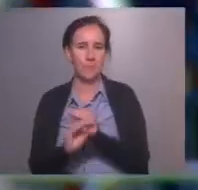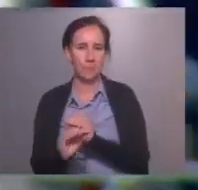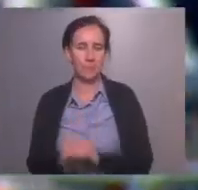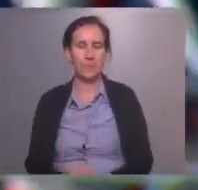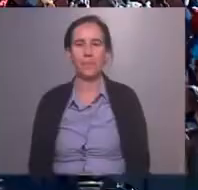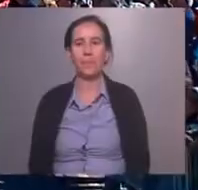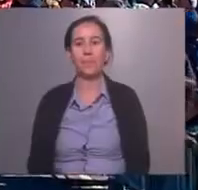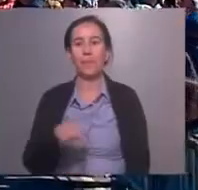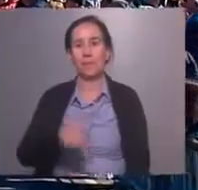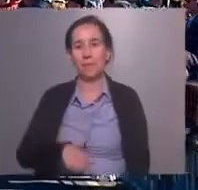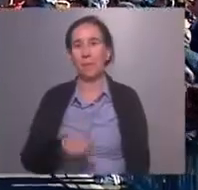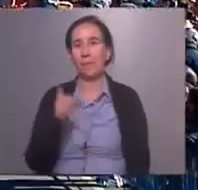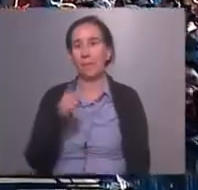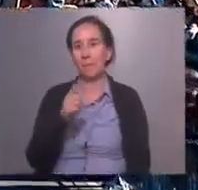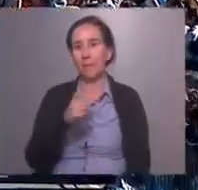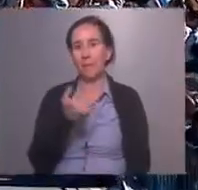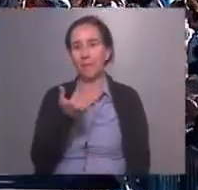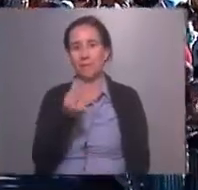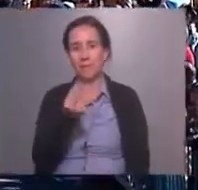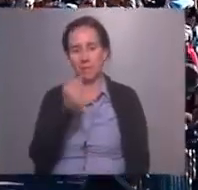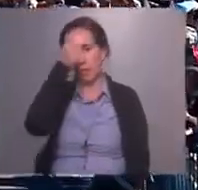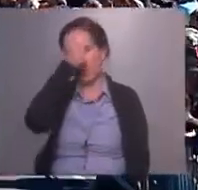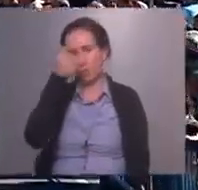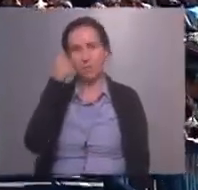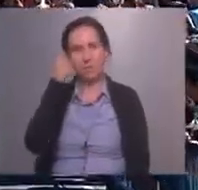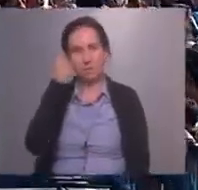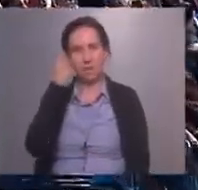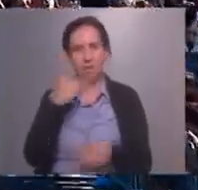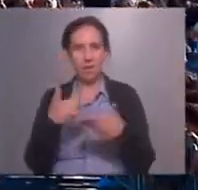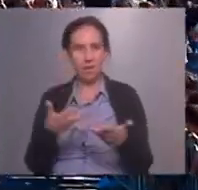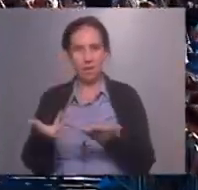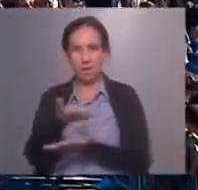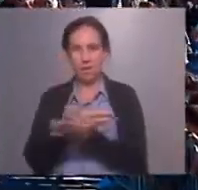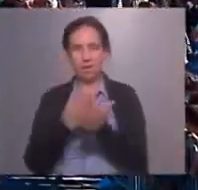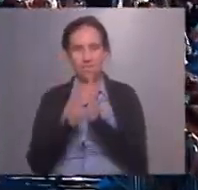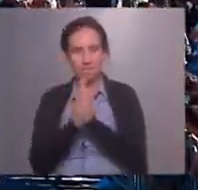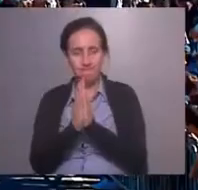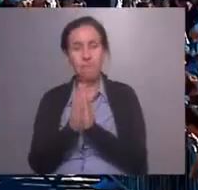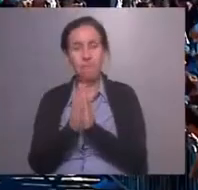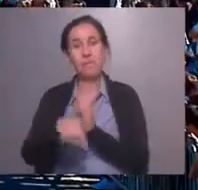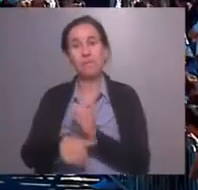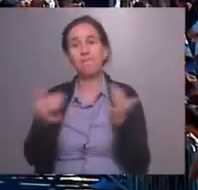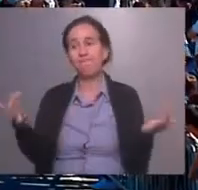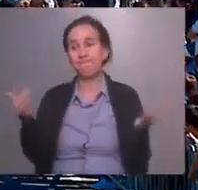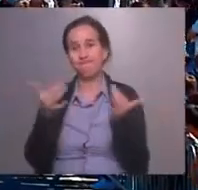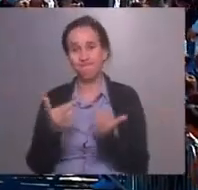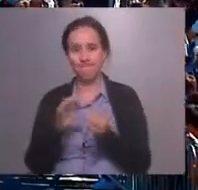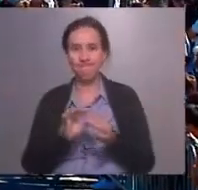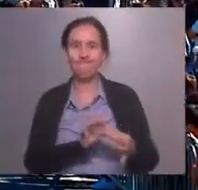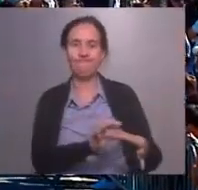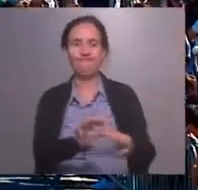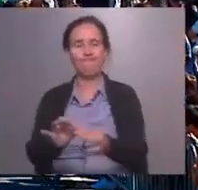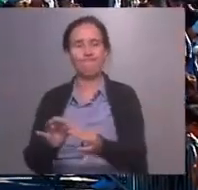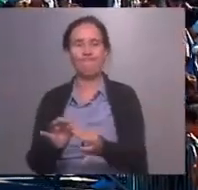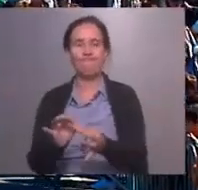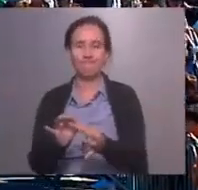Celebramos o 23º domingo do tempo comum. E reunidos nesta assembleia celebrante, temos muito